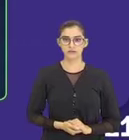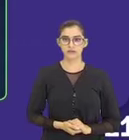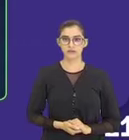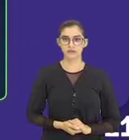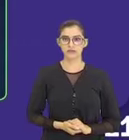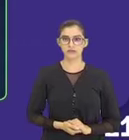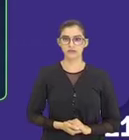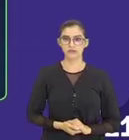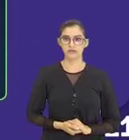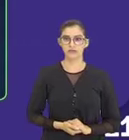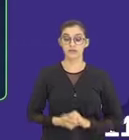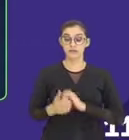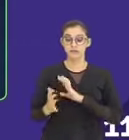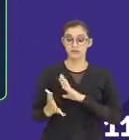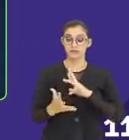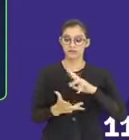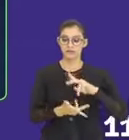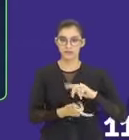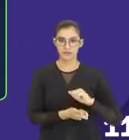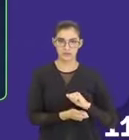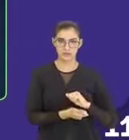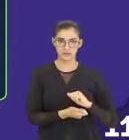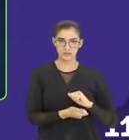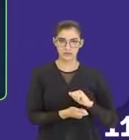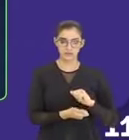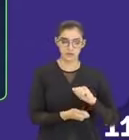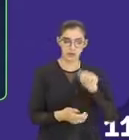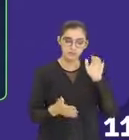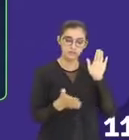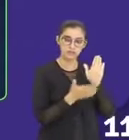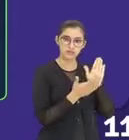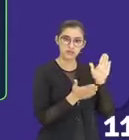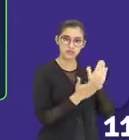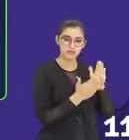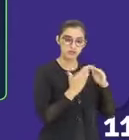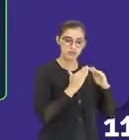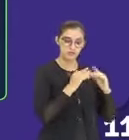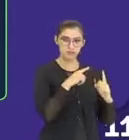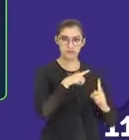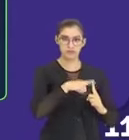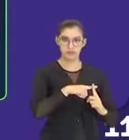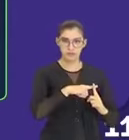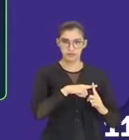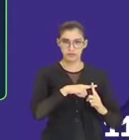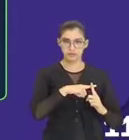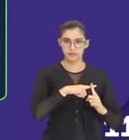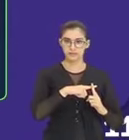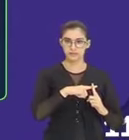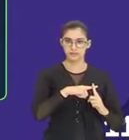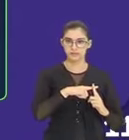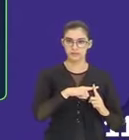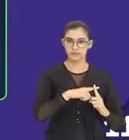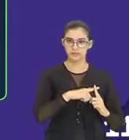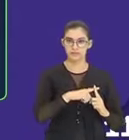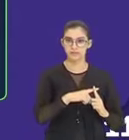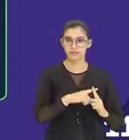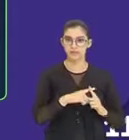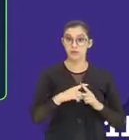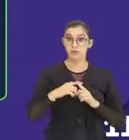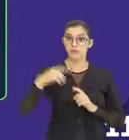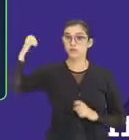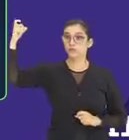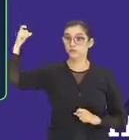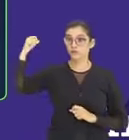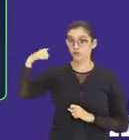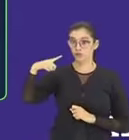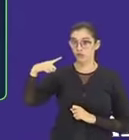A Terra, modelo da igreja, né? Modelo da igreja. O Sol,